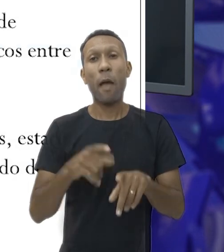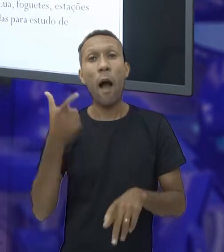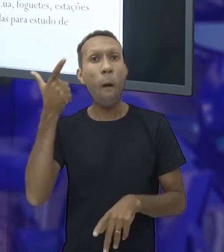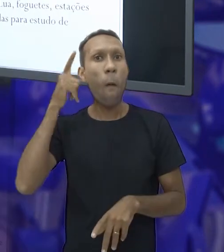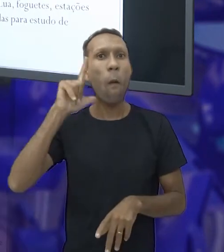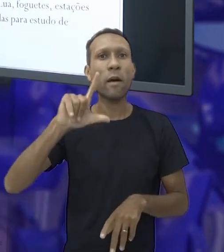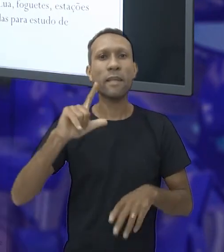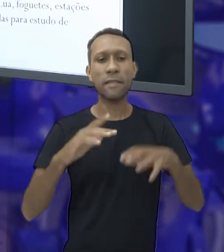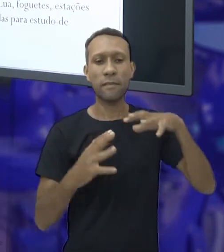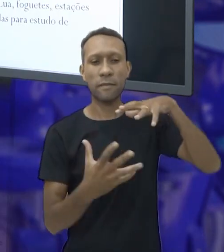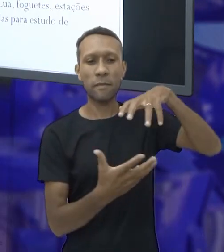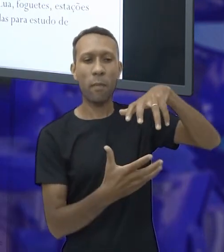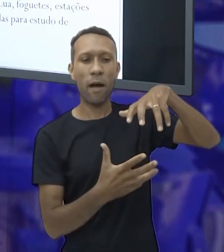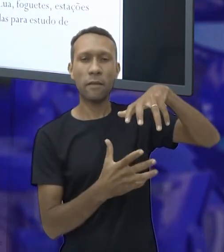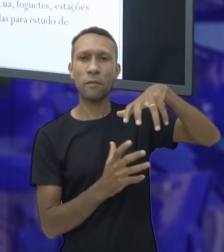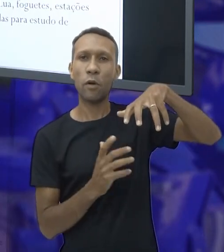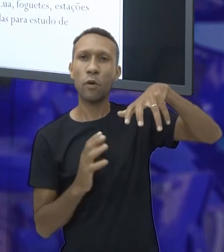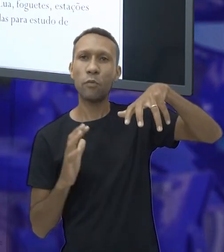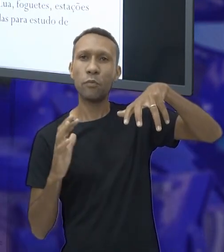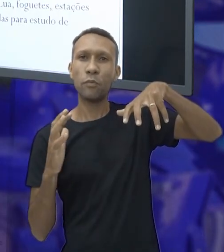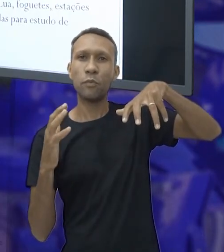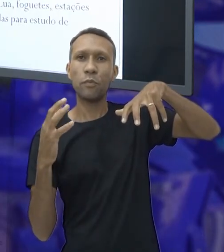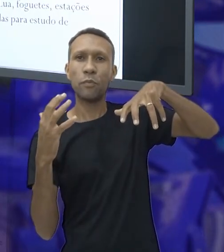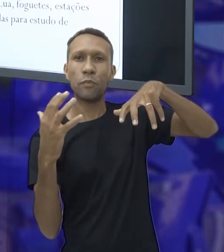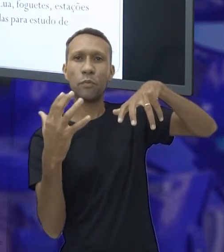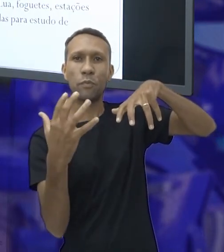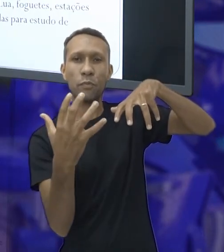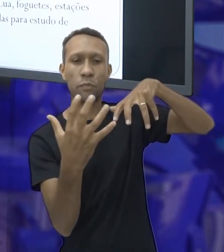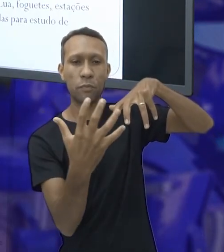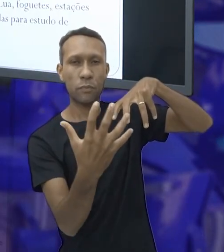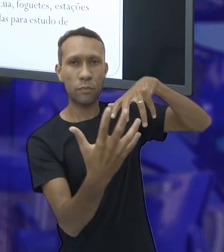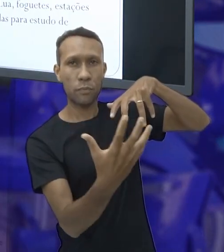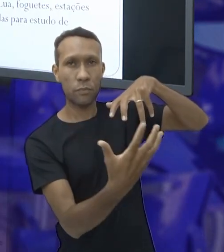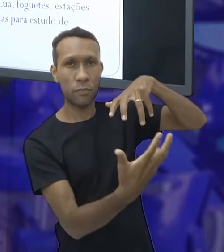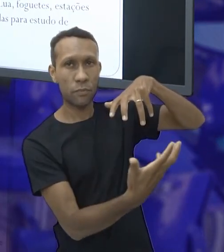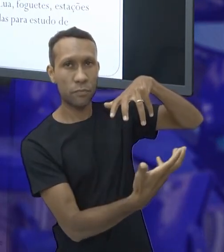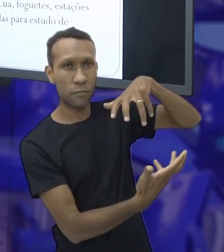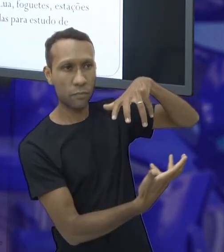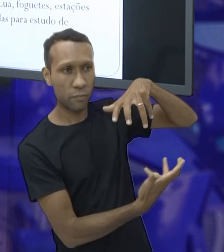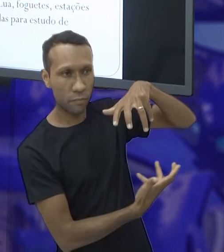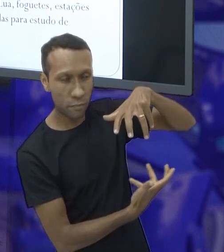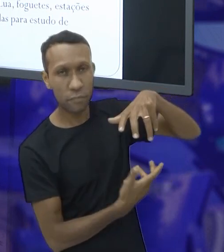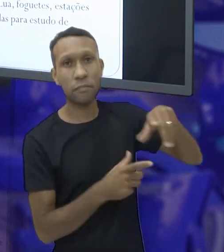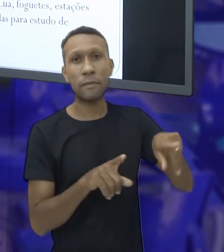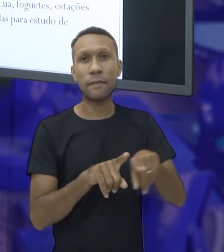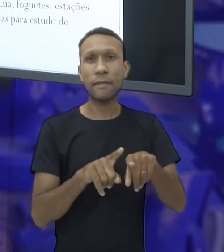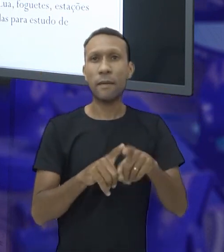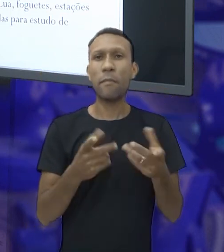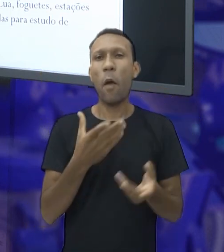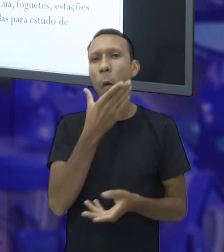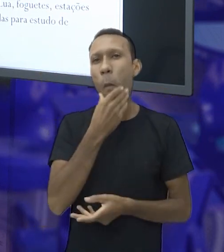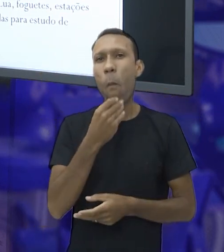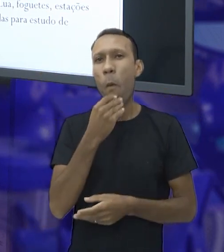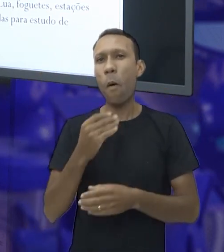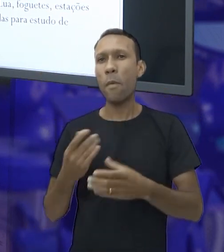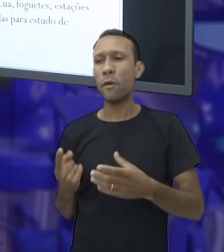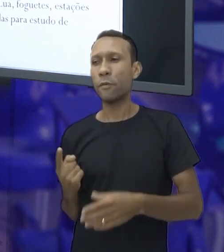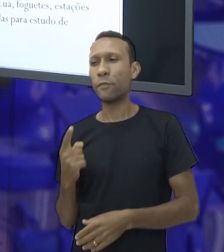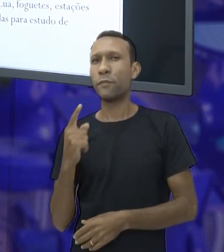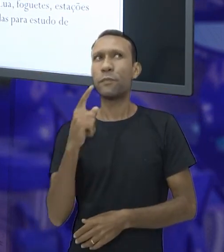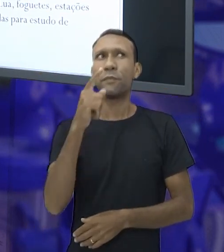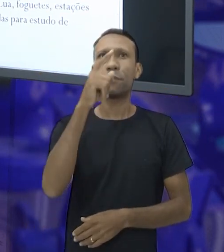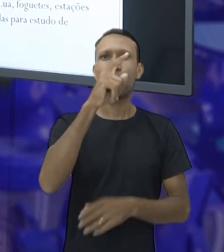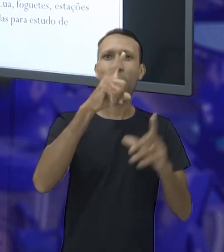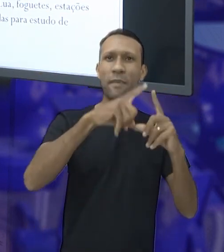espaço. Aí, a conquista do espaço, nós temos duas corridas, né? A corrida armamentista e a corrida espacial, que a gente viu naquela questão do